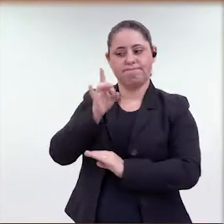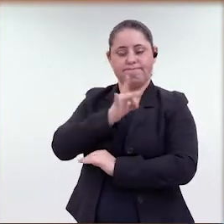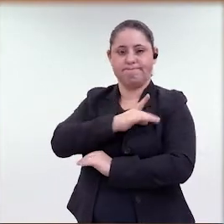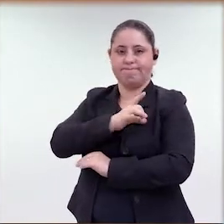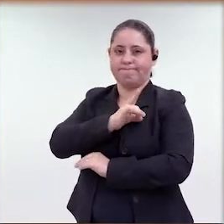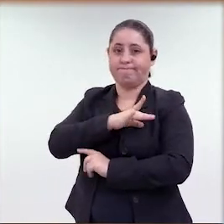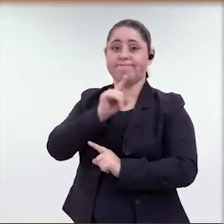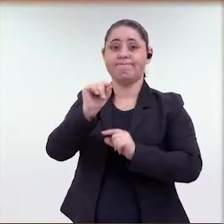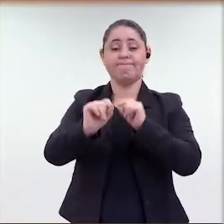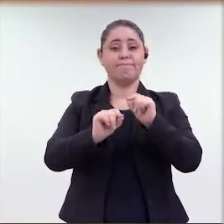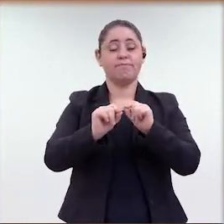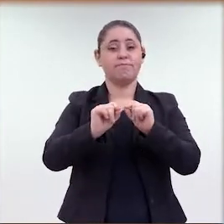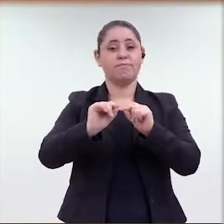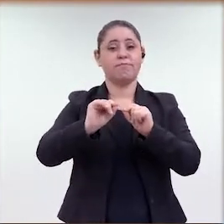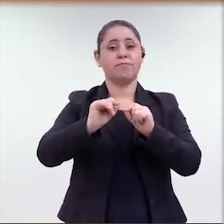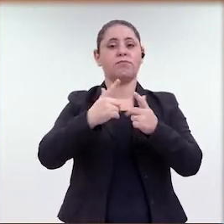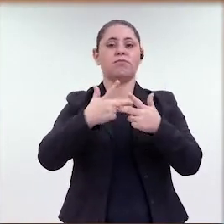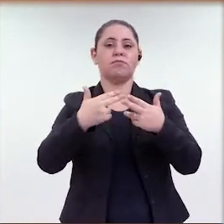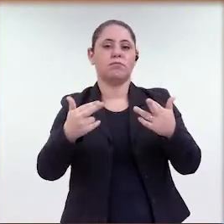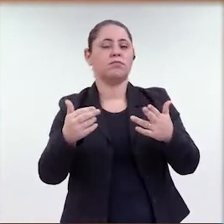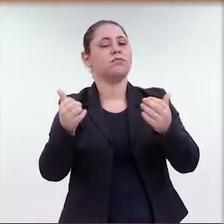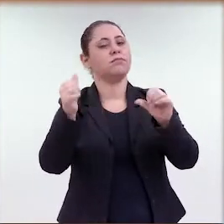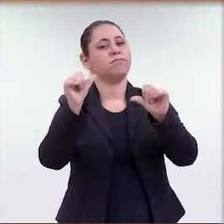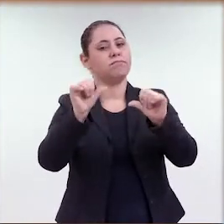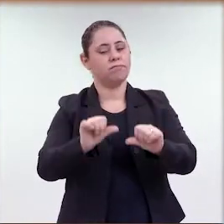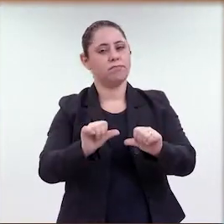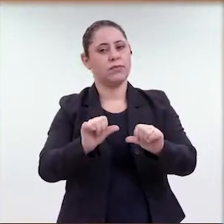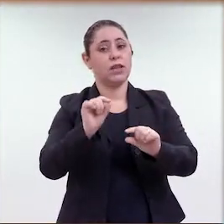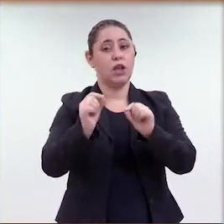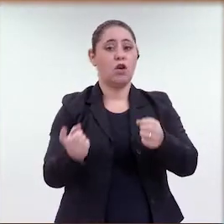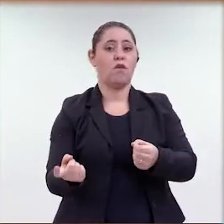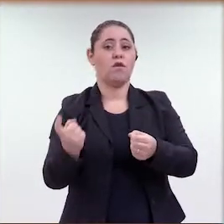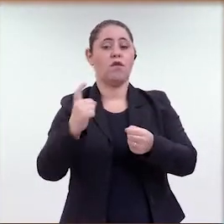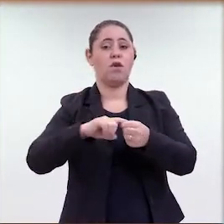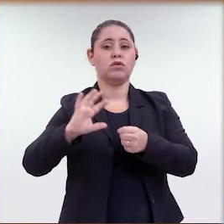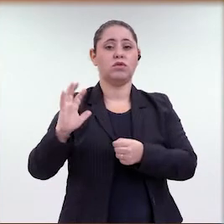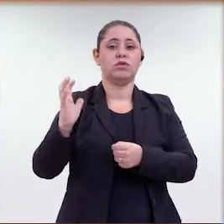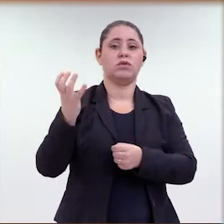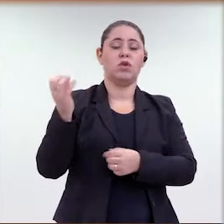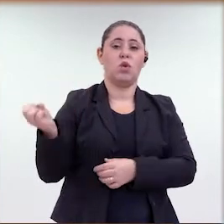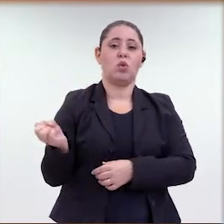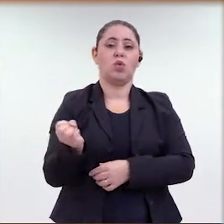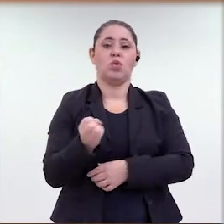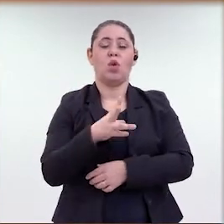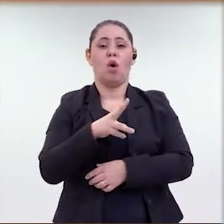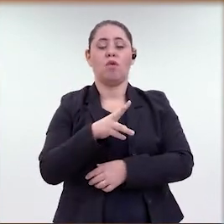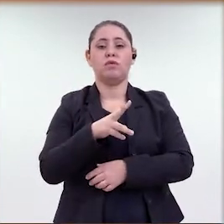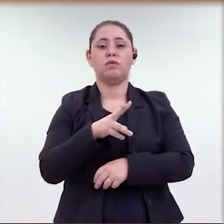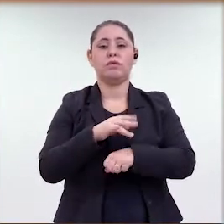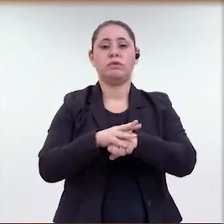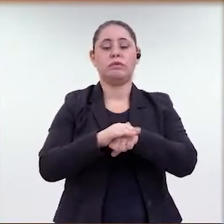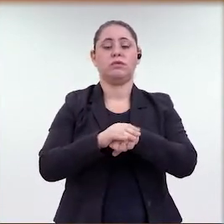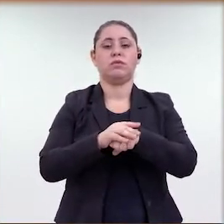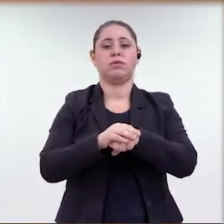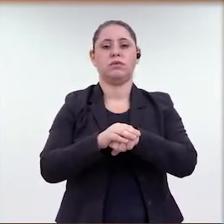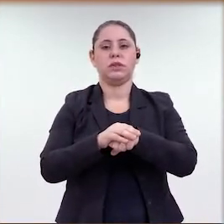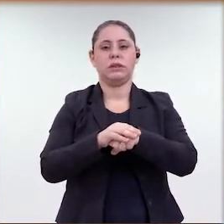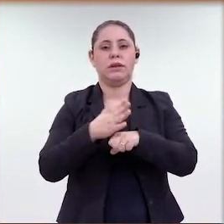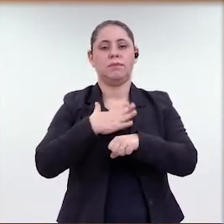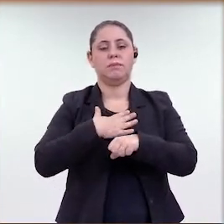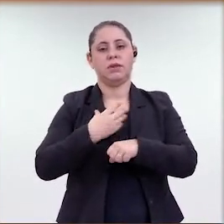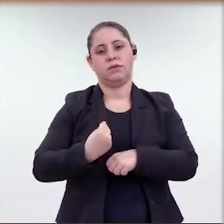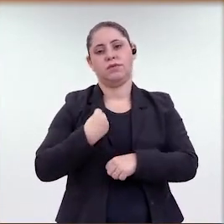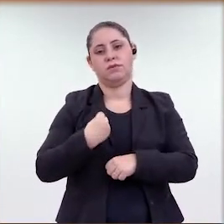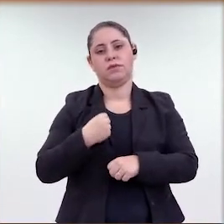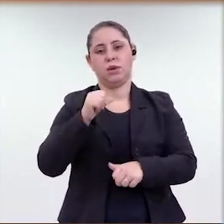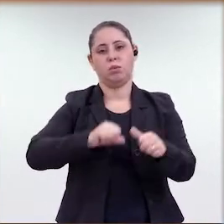as coisas se compliquem, de que volte a acontecer, venha um novo vírus. Enfim, a minha realidade mudou.